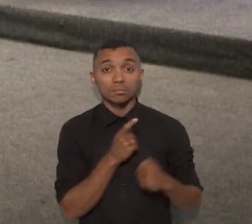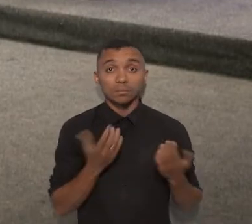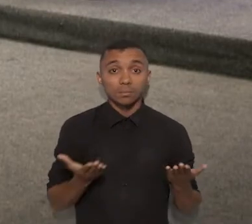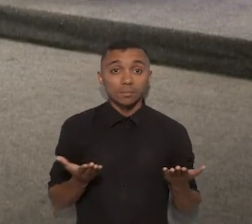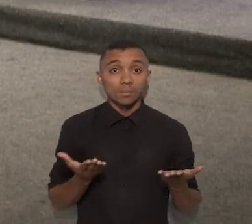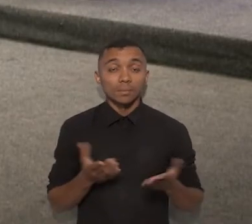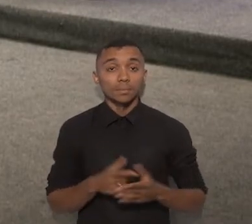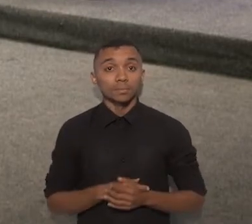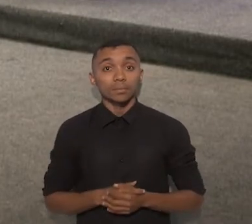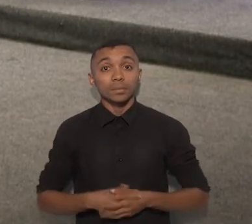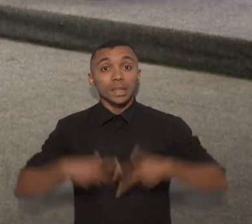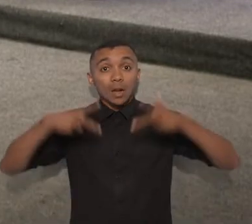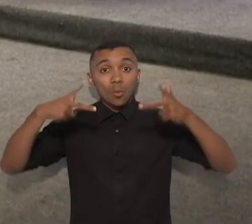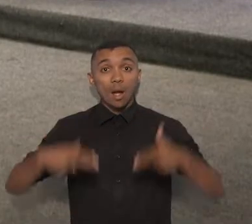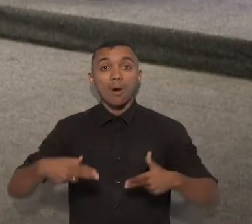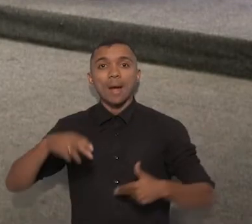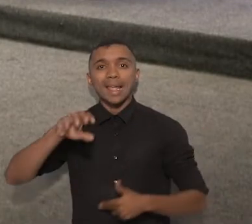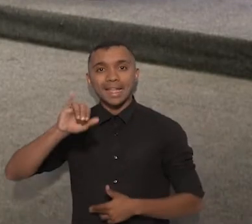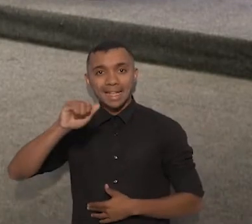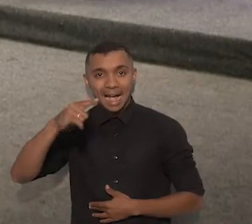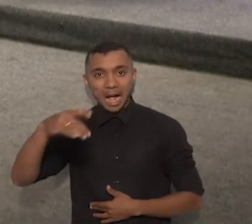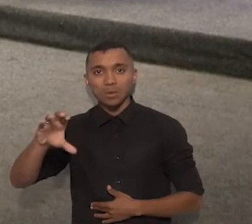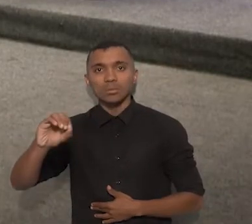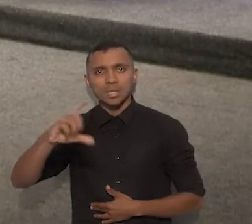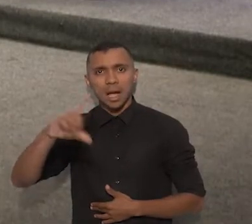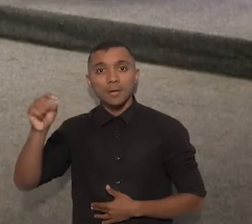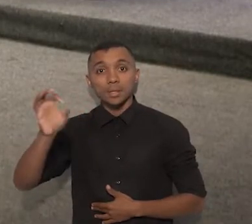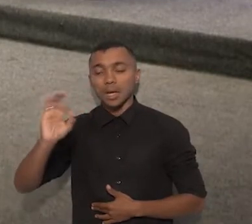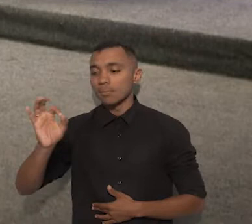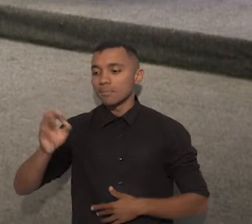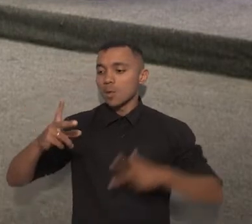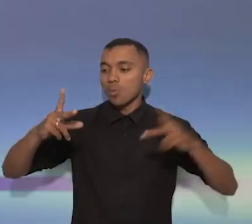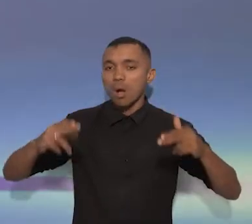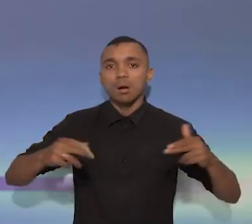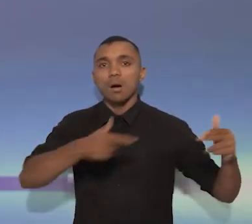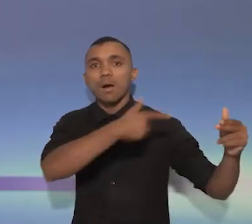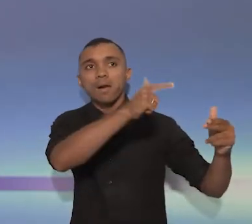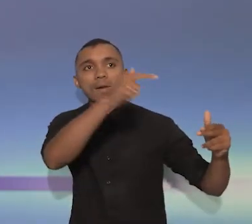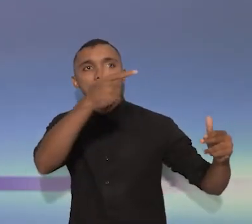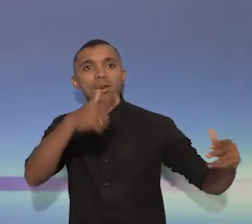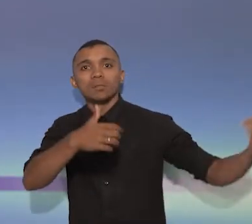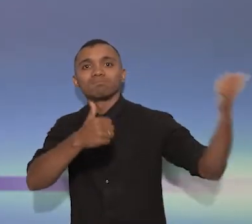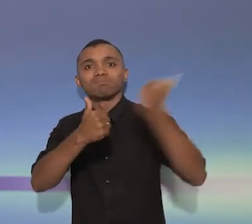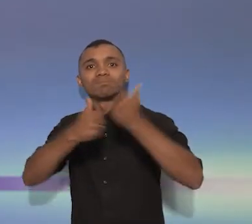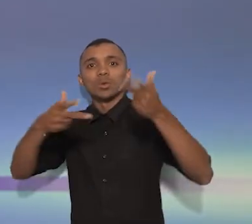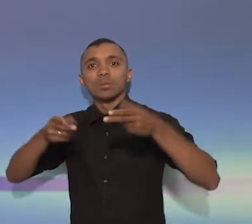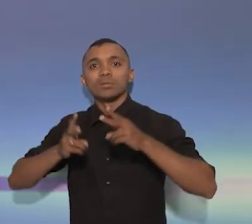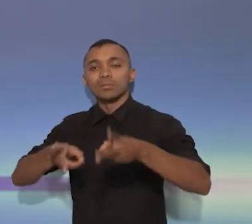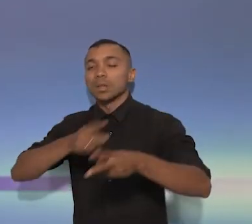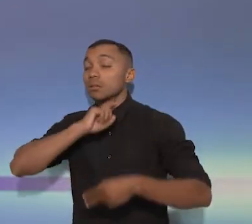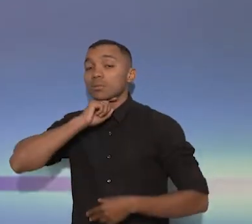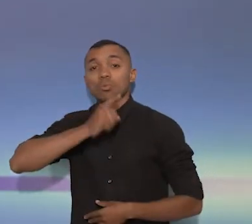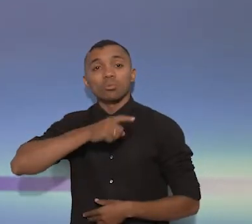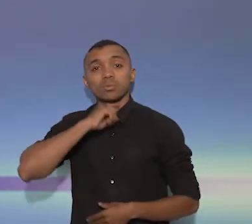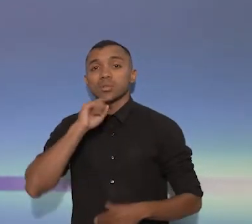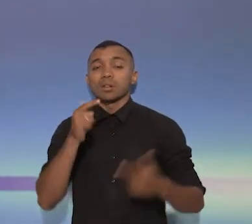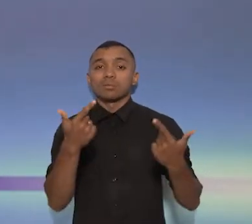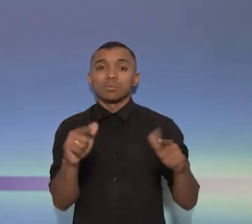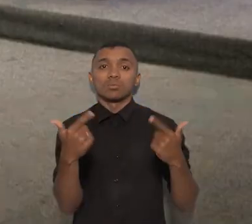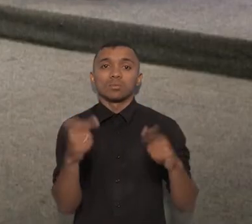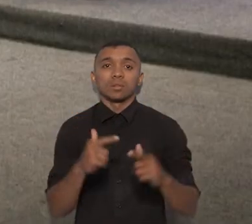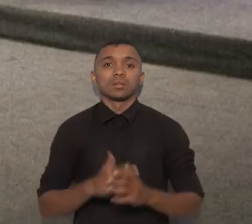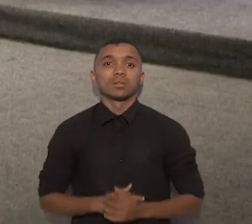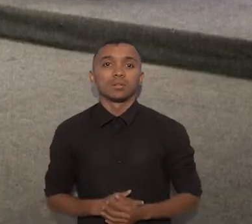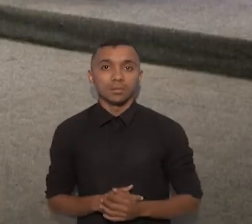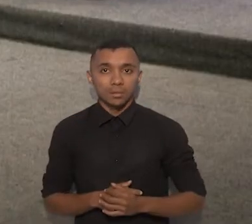vai fazer o que o Pikachu fazia. Isso aí não é o Otero. Até a questão que eu quero colocar para vocês. Vai ter que mudar a característica de jogo do time. Uma questão quem que eu faz quero... nos treinos